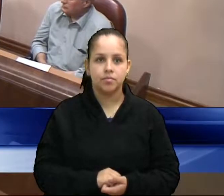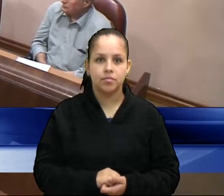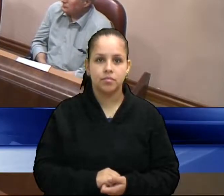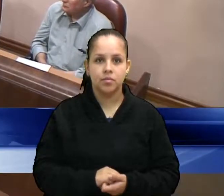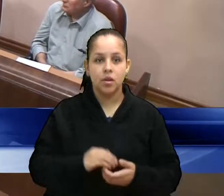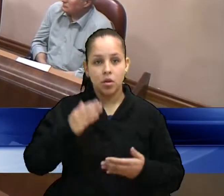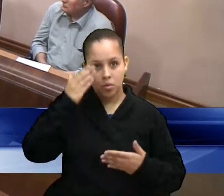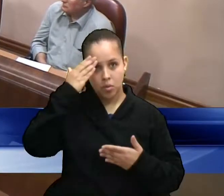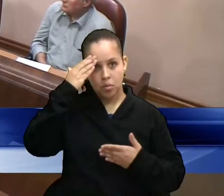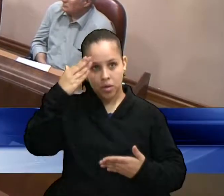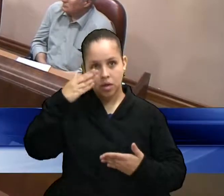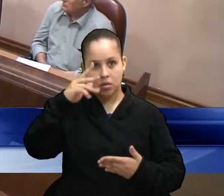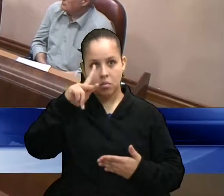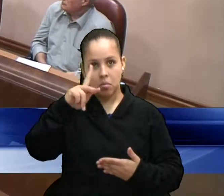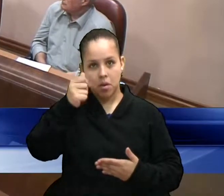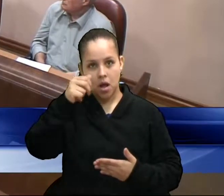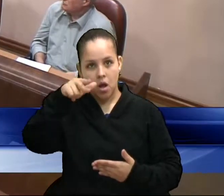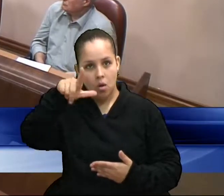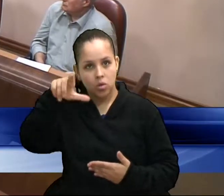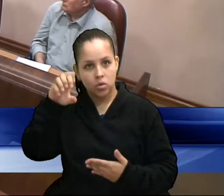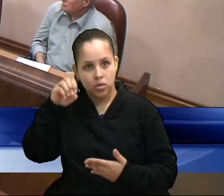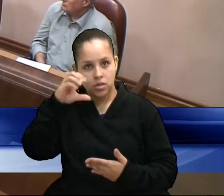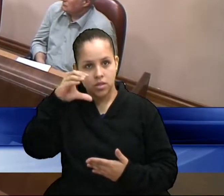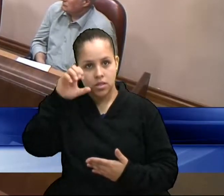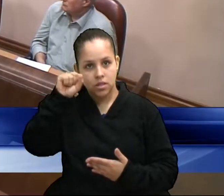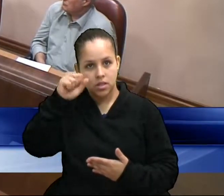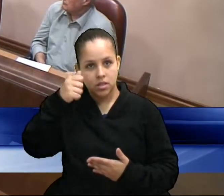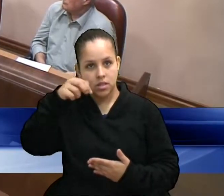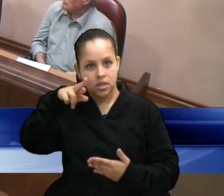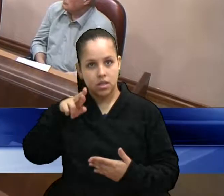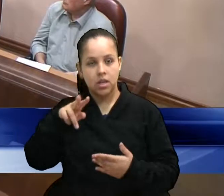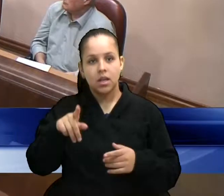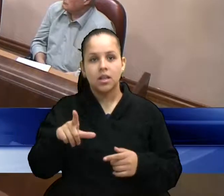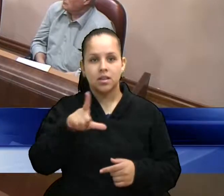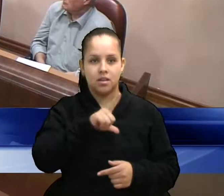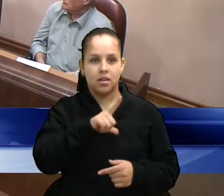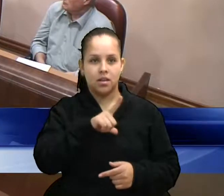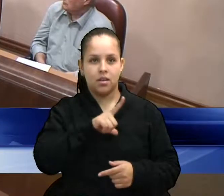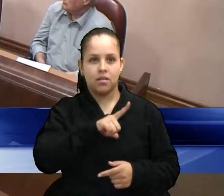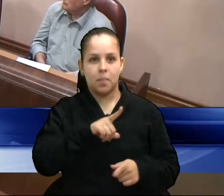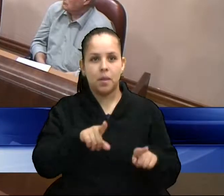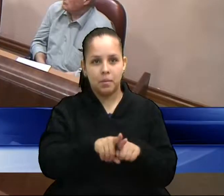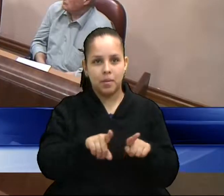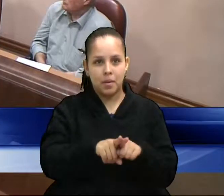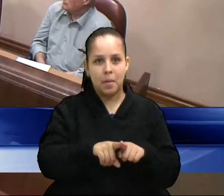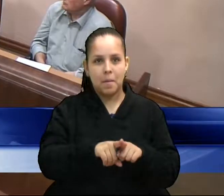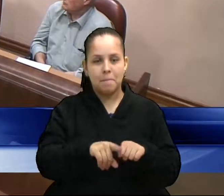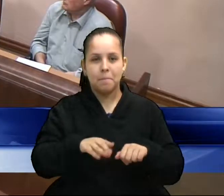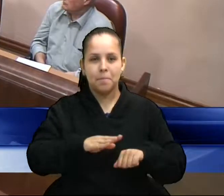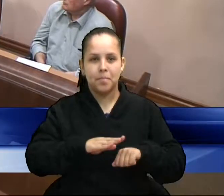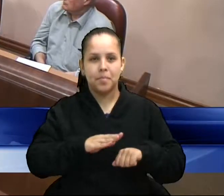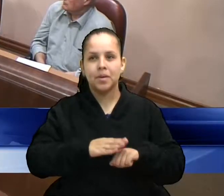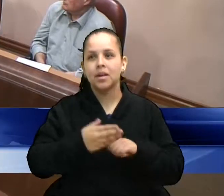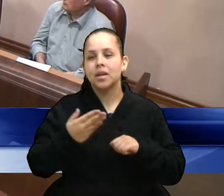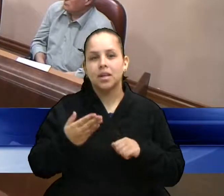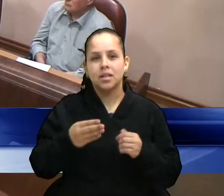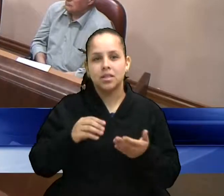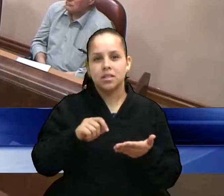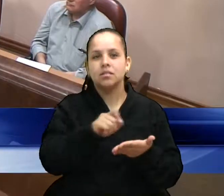Obrigado, Paulo César. Então, nós temos aqui mais algumas inscrições, mas eu acho que alguém quiser ainda se inscrever, é só falar